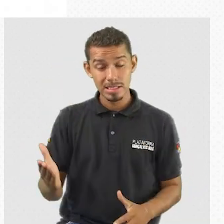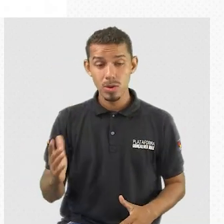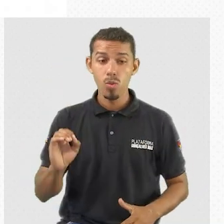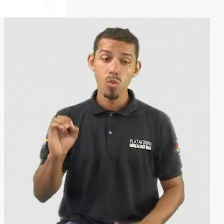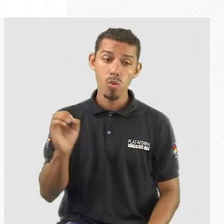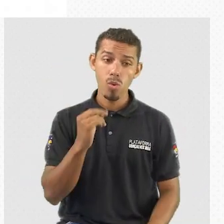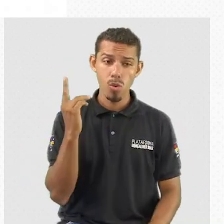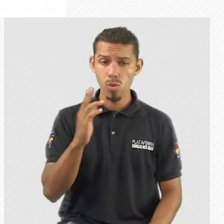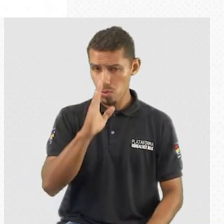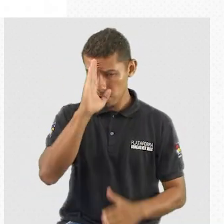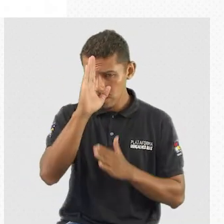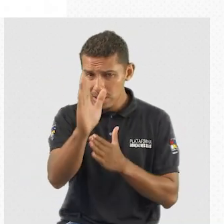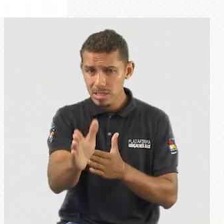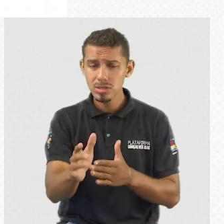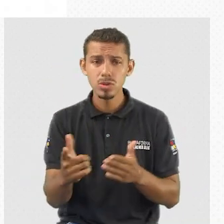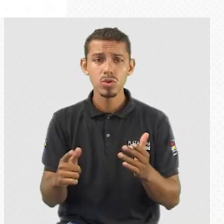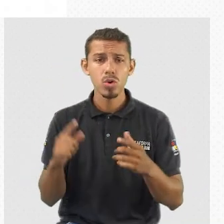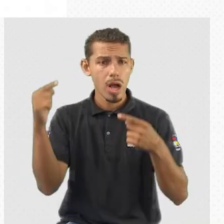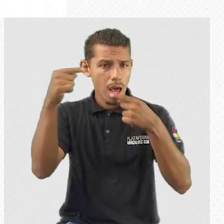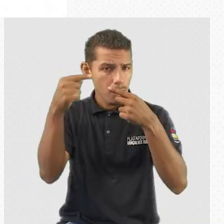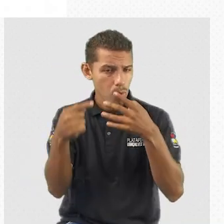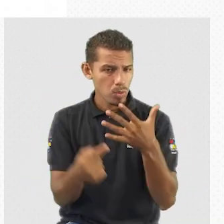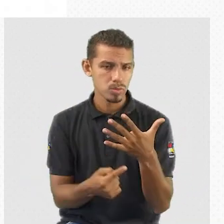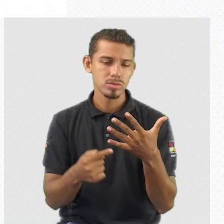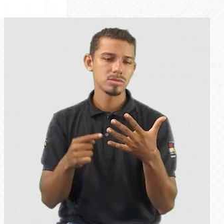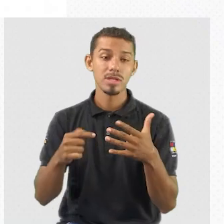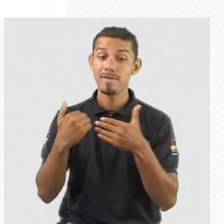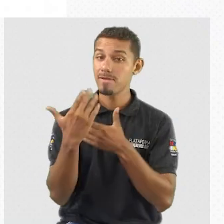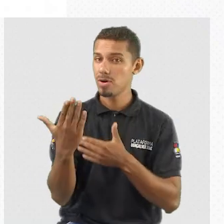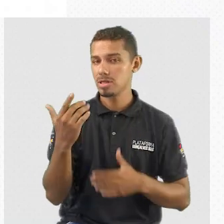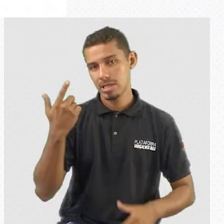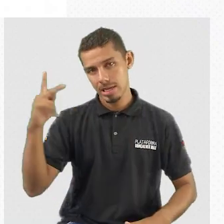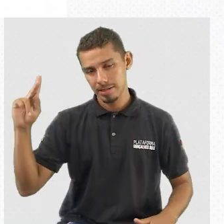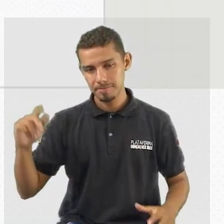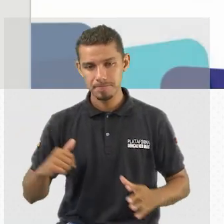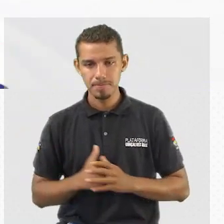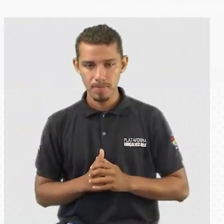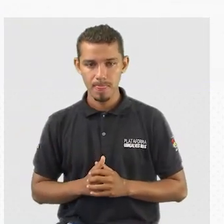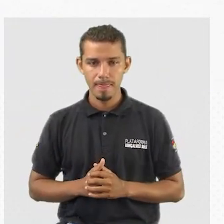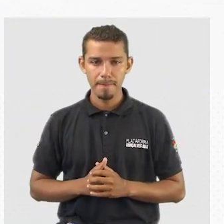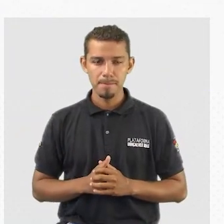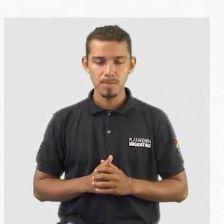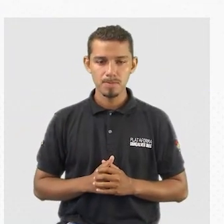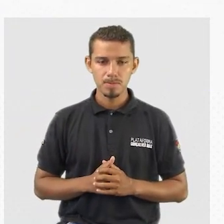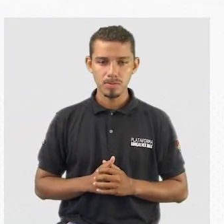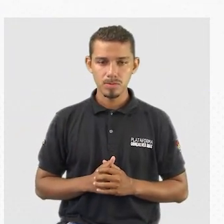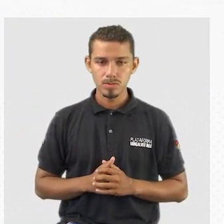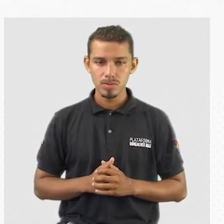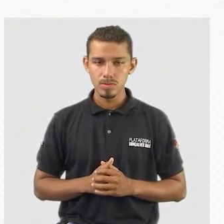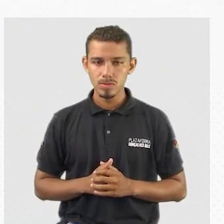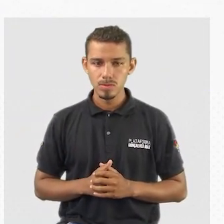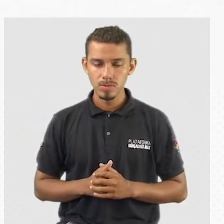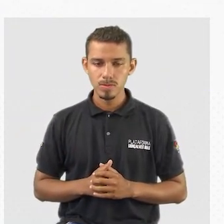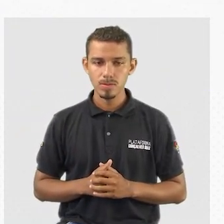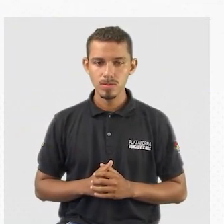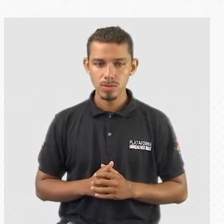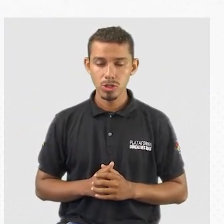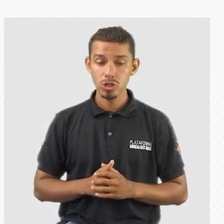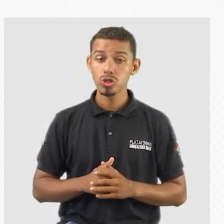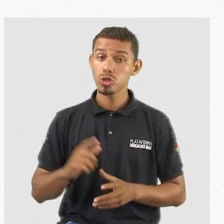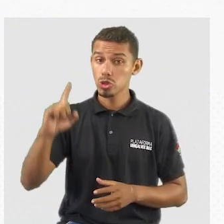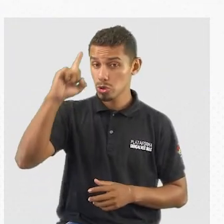ela direciona, ou ela aponta para alguma coisa que está fora dela, ok? E aí, no